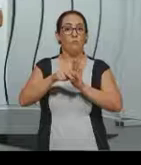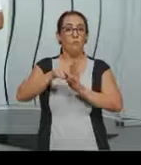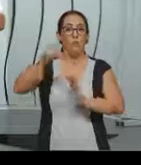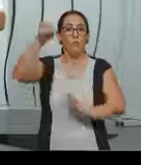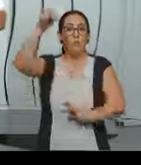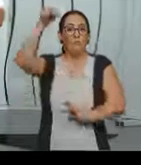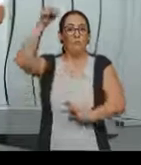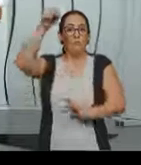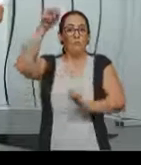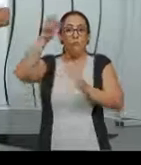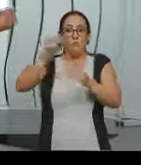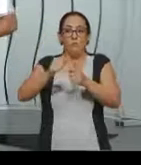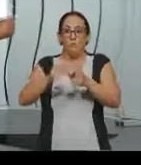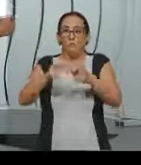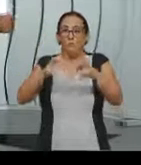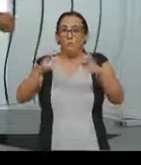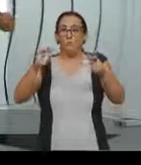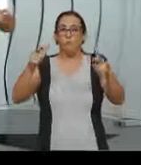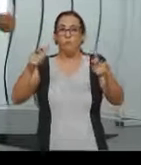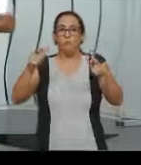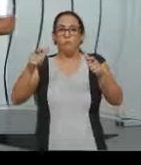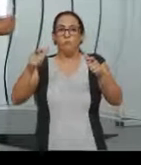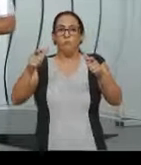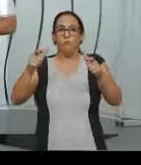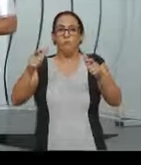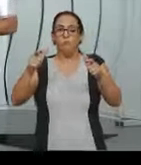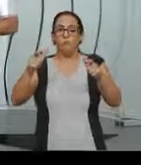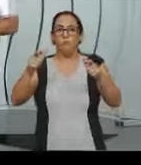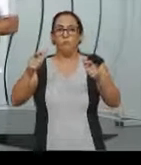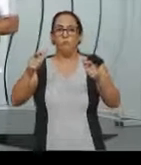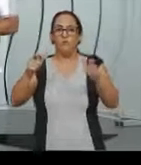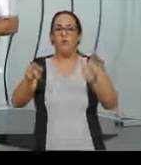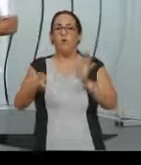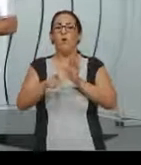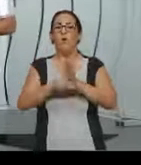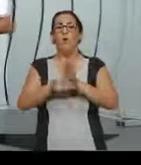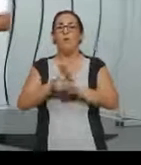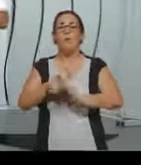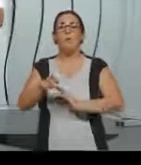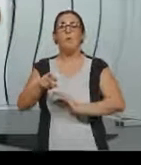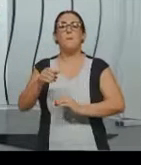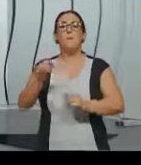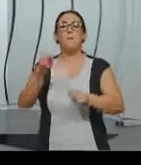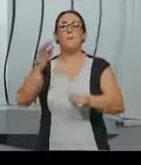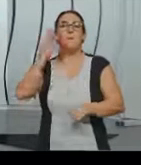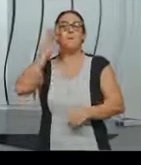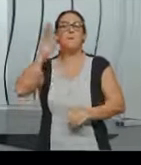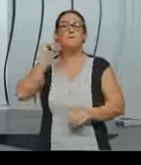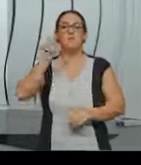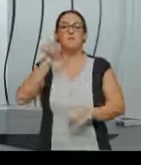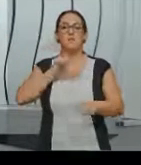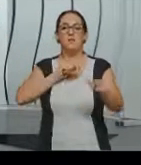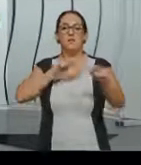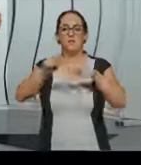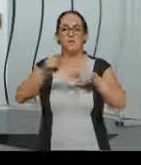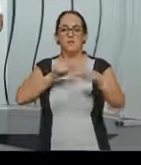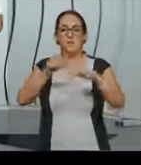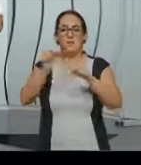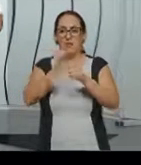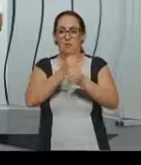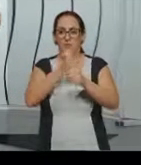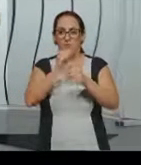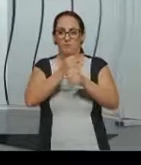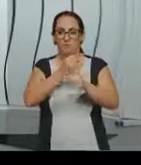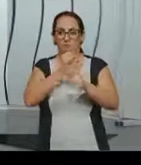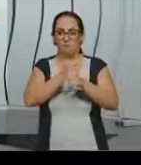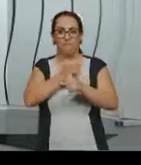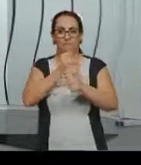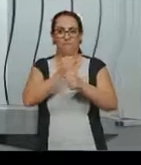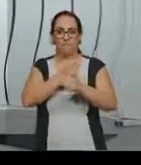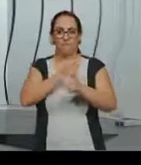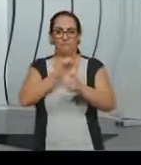na construção de Brasília, para trabalhar, principalmente na construção civil. Tanto assim que se você